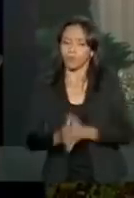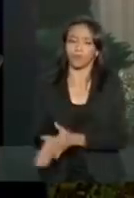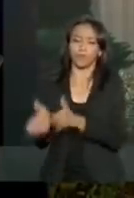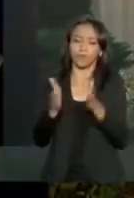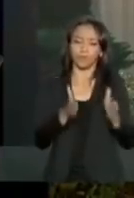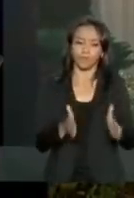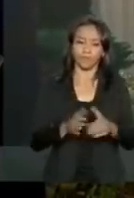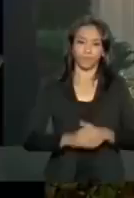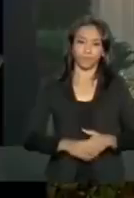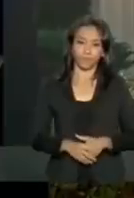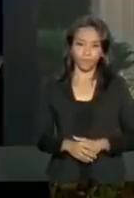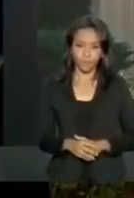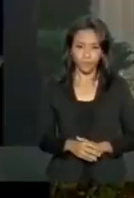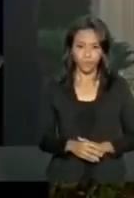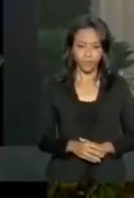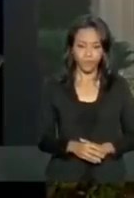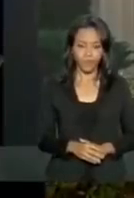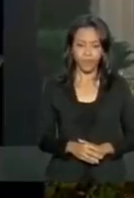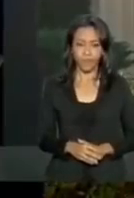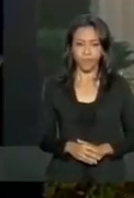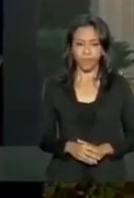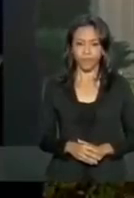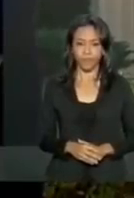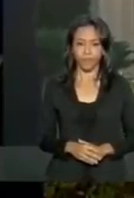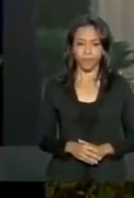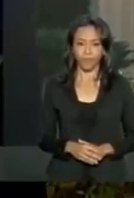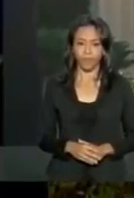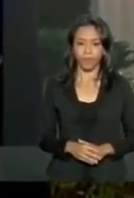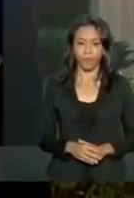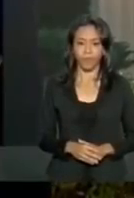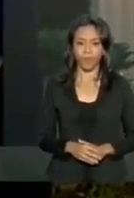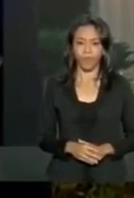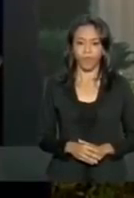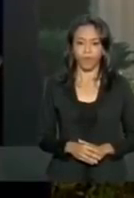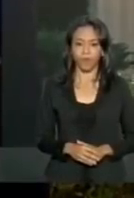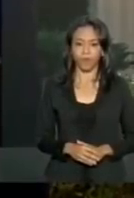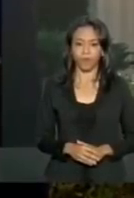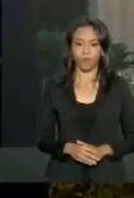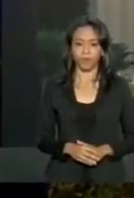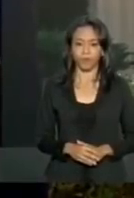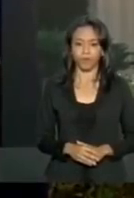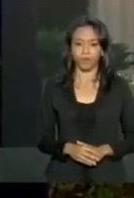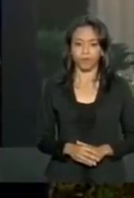the president, how would it affect your relations with the United States?